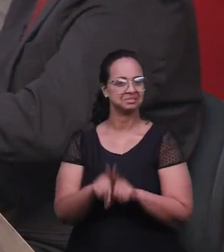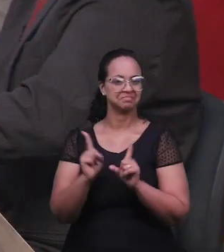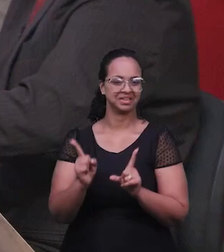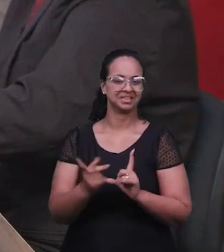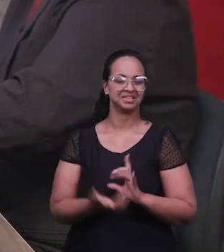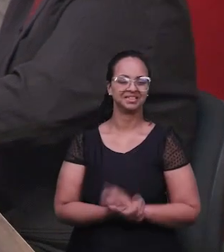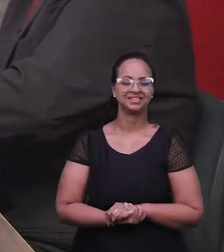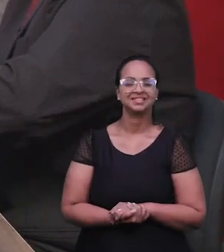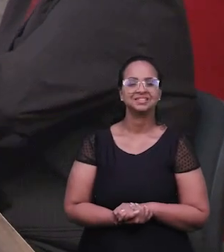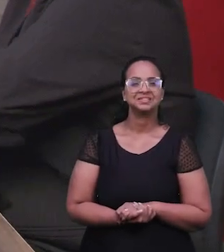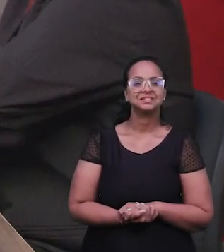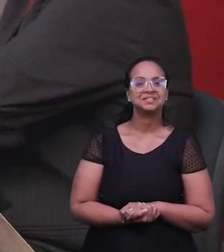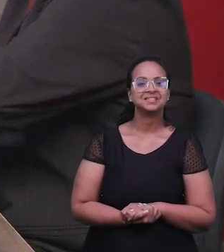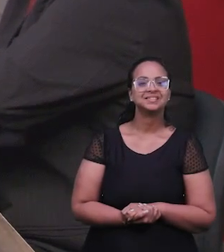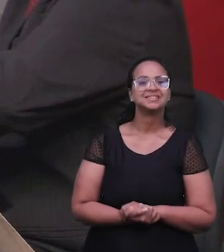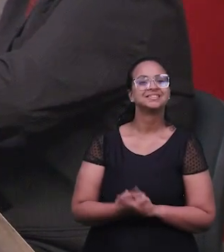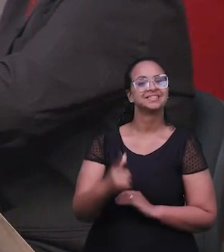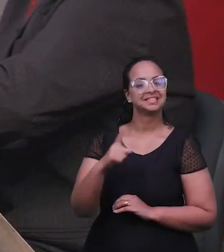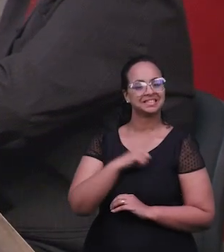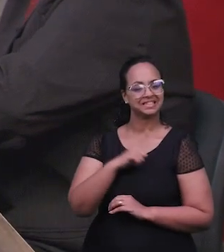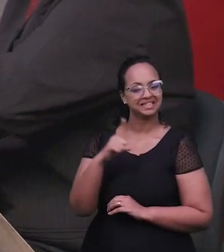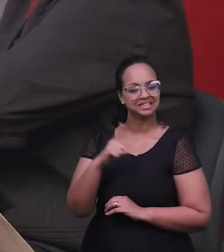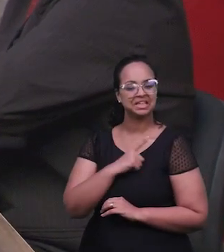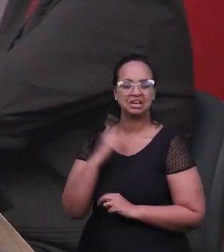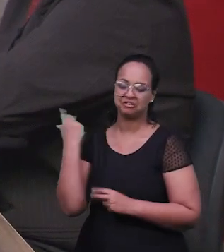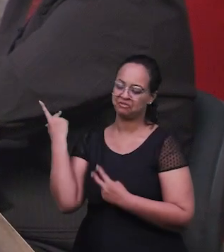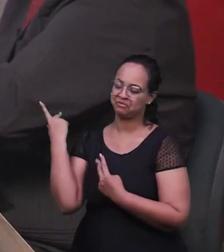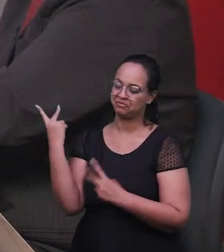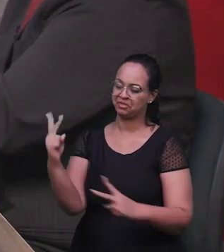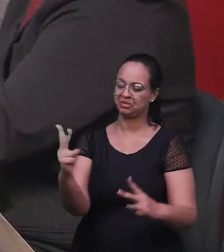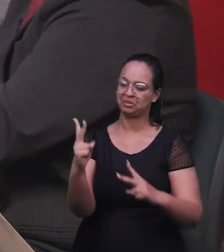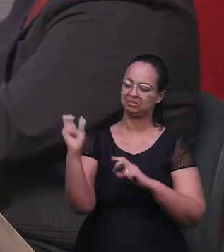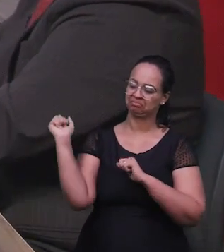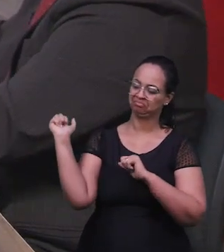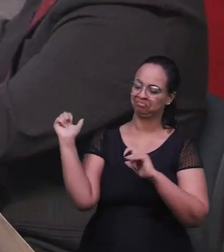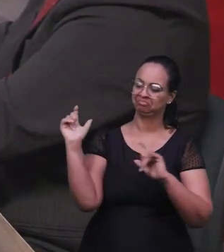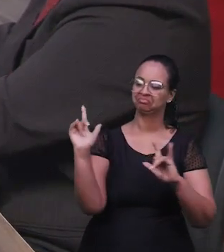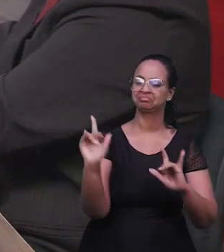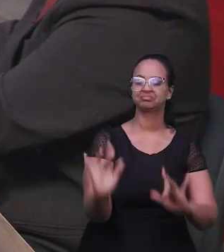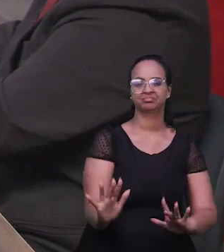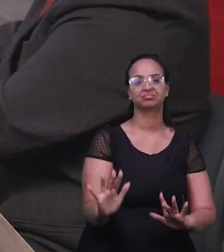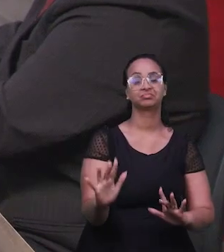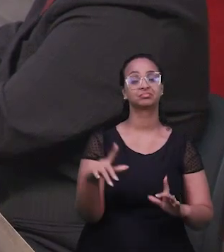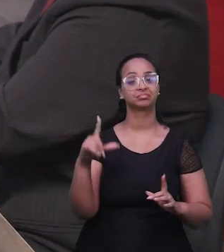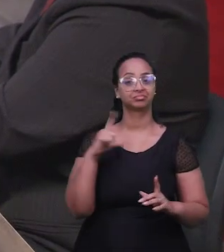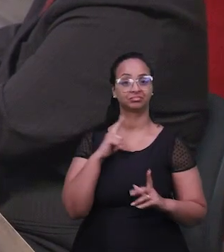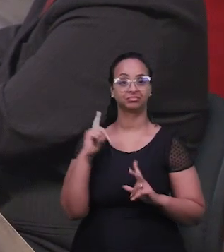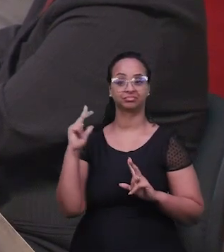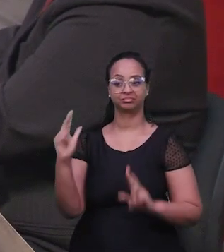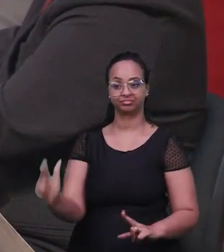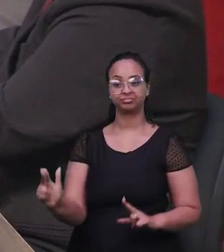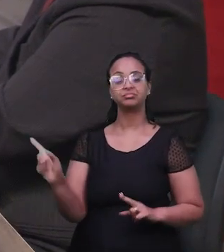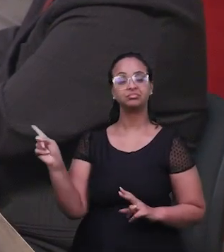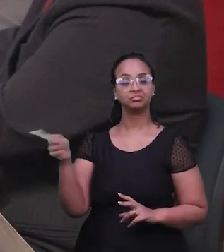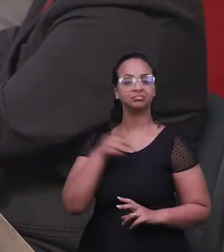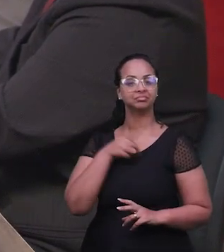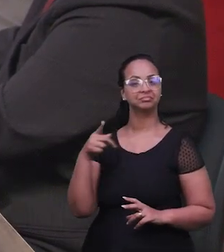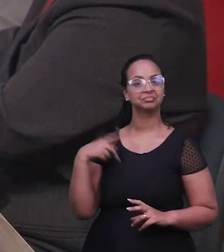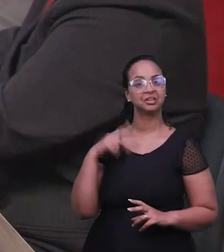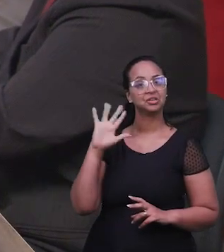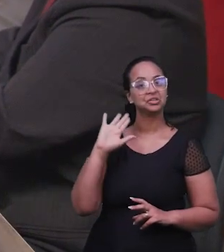vitórias, né, pastor? Muitas vitórias. Muitas vitórias. Glória a Deus. Muitas. É a maravilha, e como o pastor muito bem colocou,